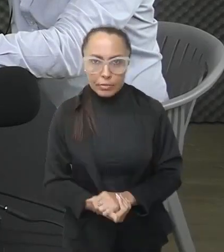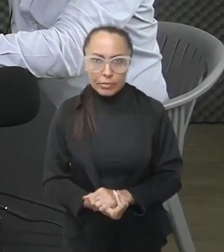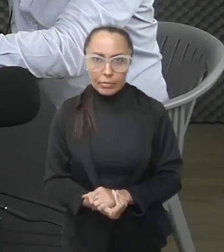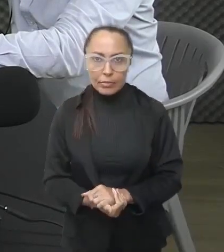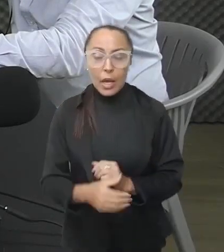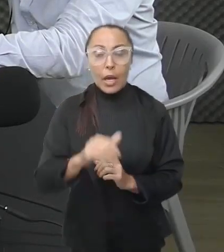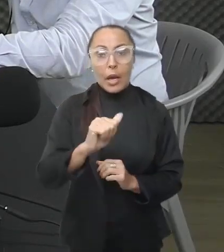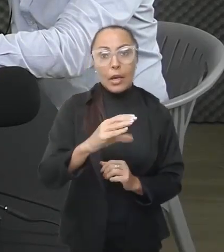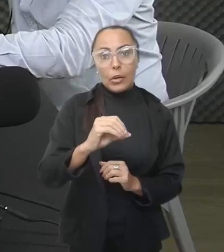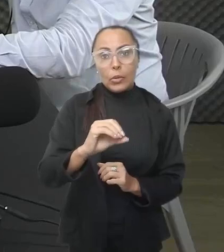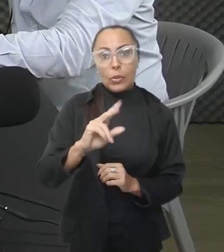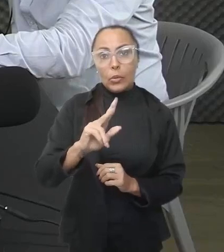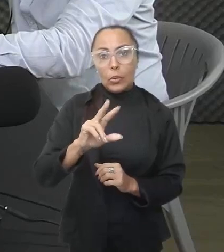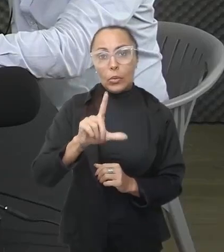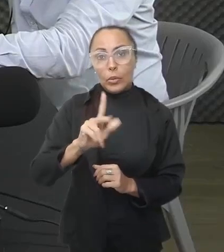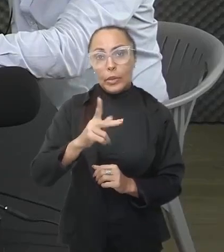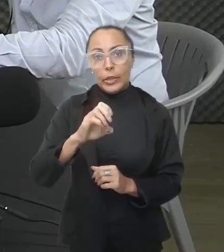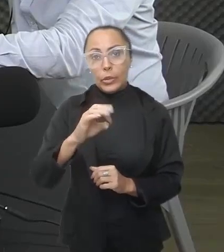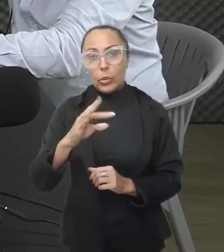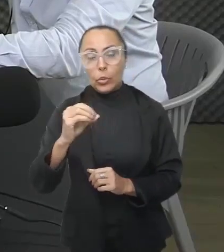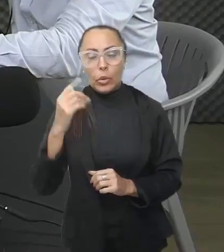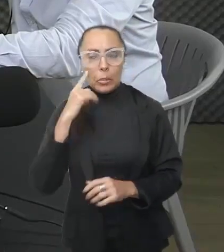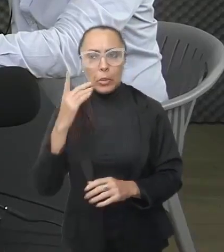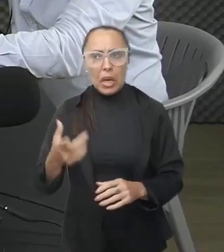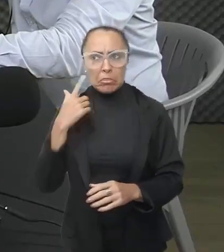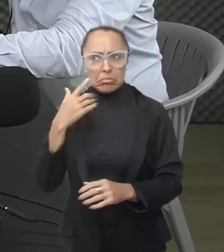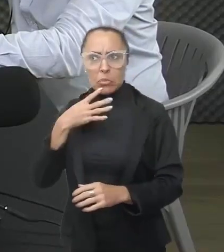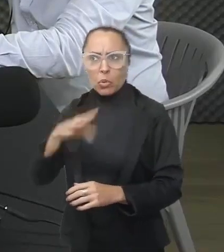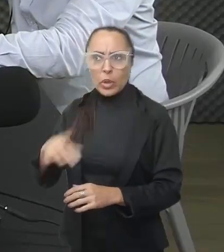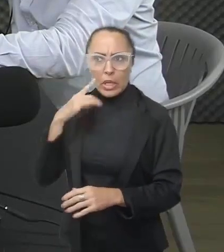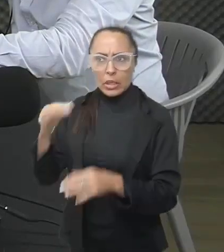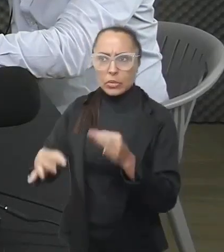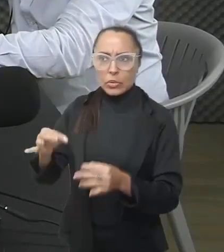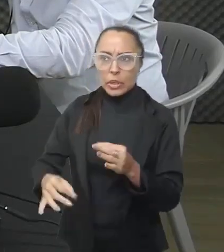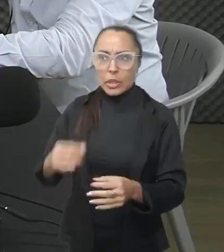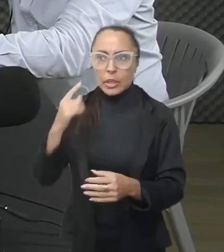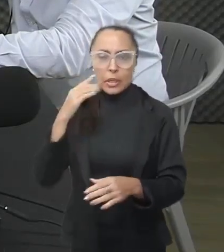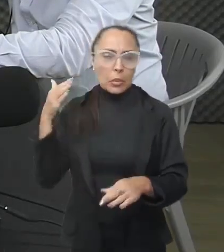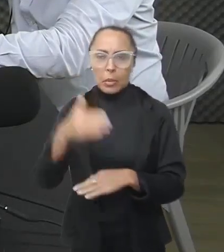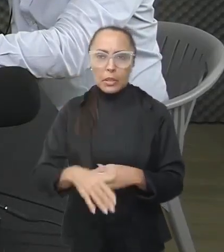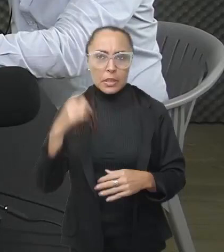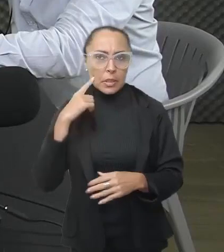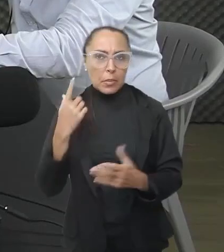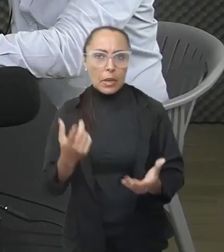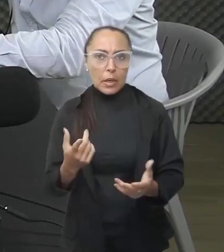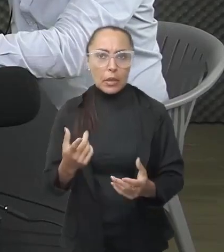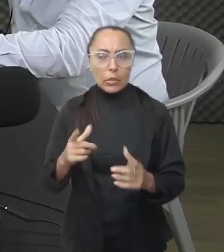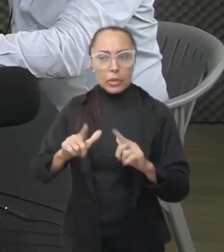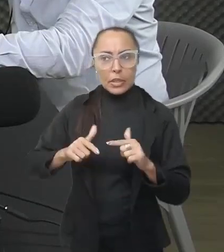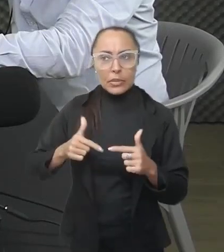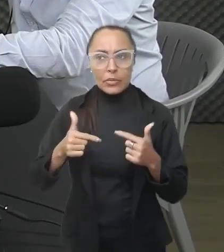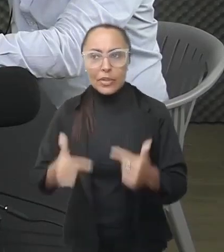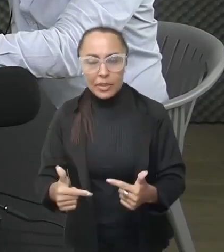acolhedor. Algumas pessoas que não são da área jurídica ou que não participaram objetivamente desse momento de enfrentamento